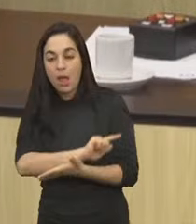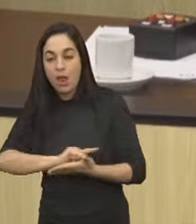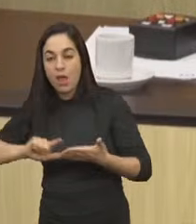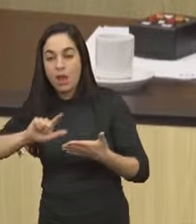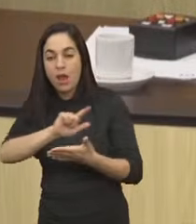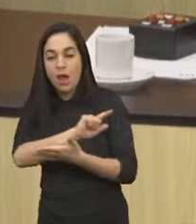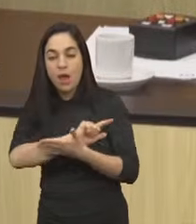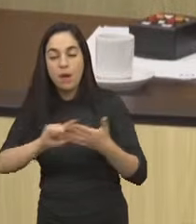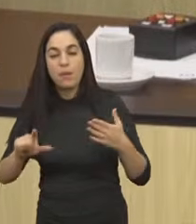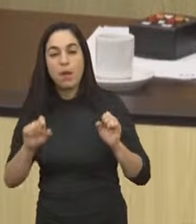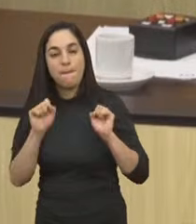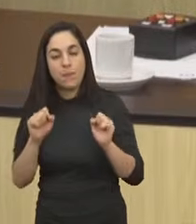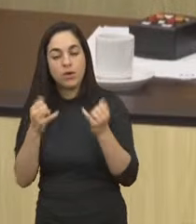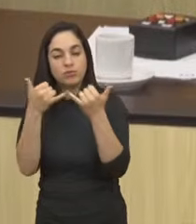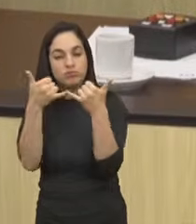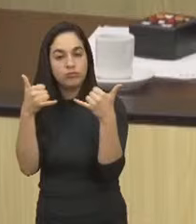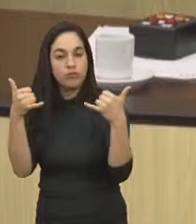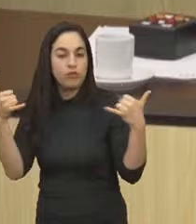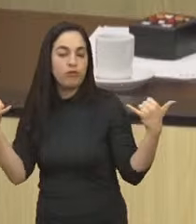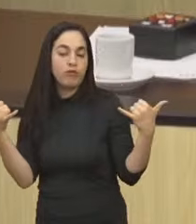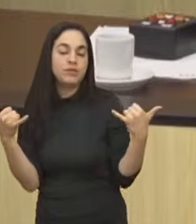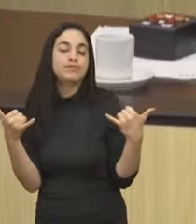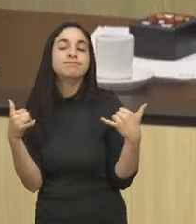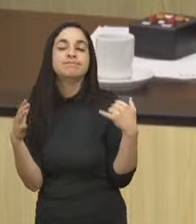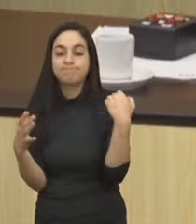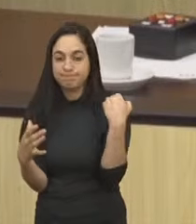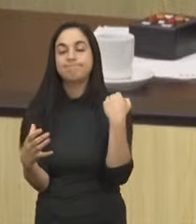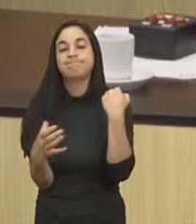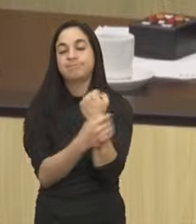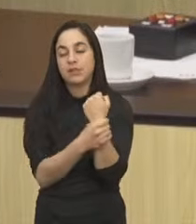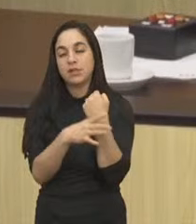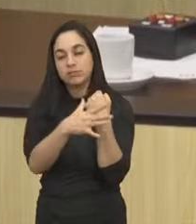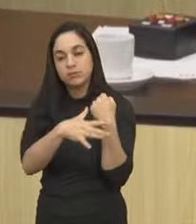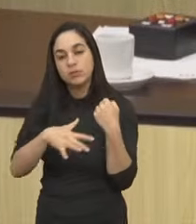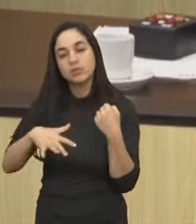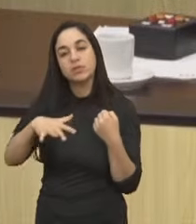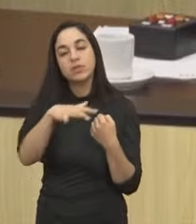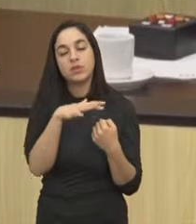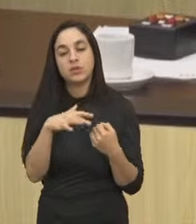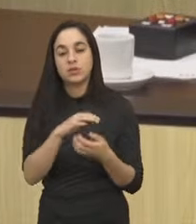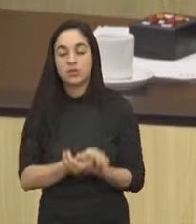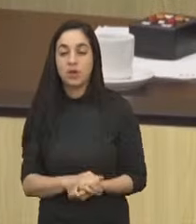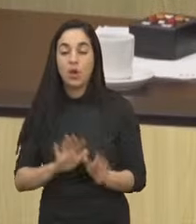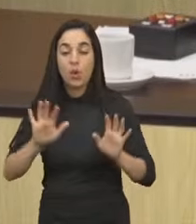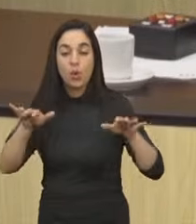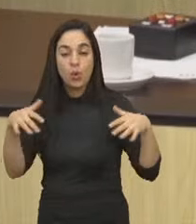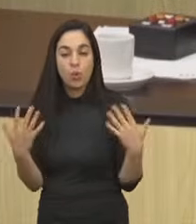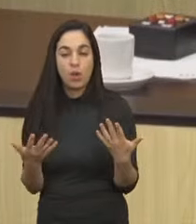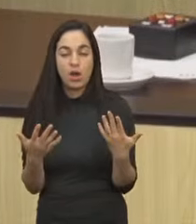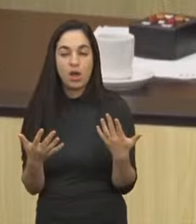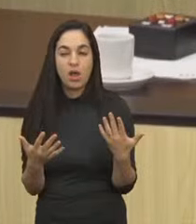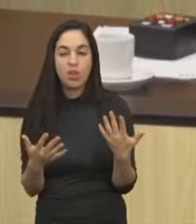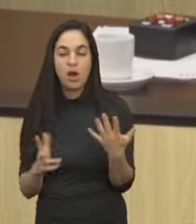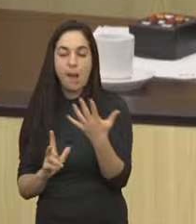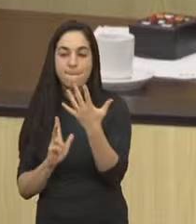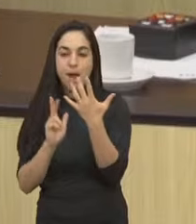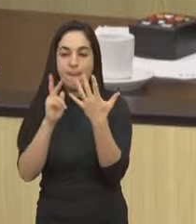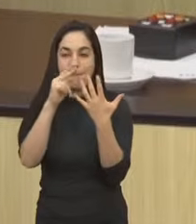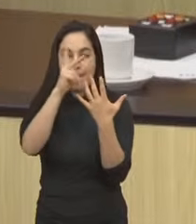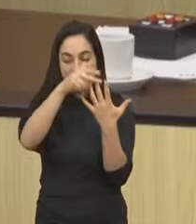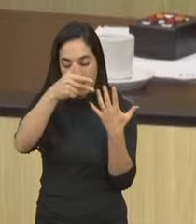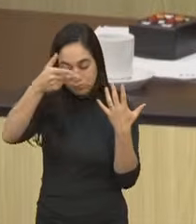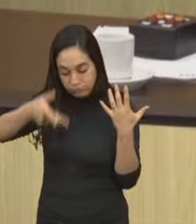urbana, para a segurança e para a preservação do meio ambiente. Quando esses resíduos não são